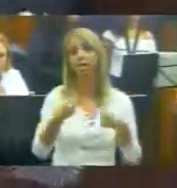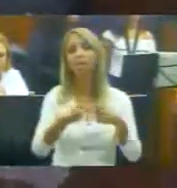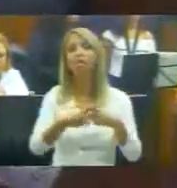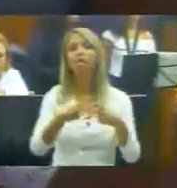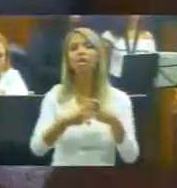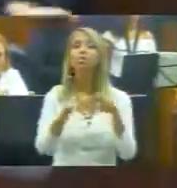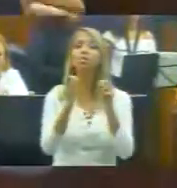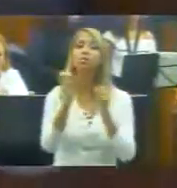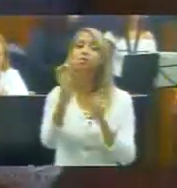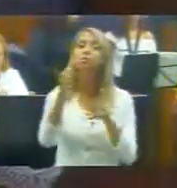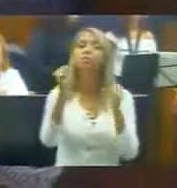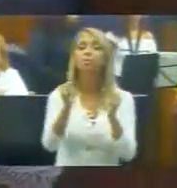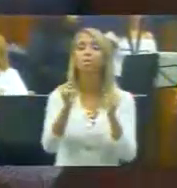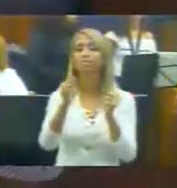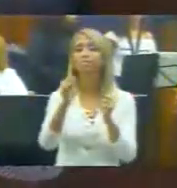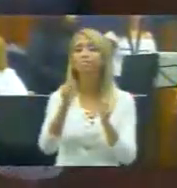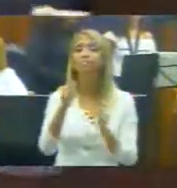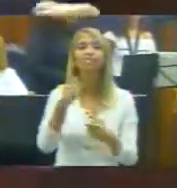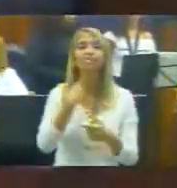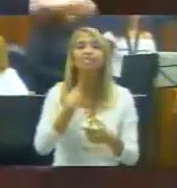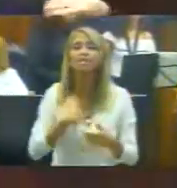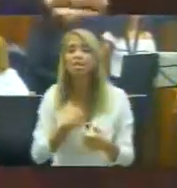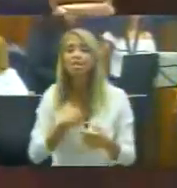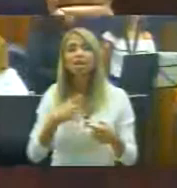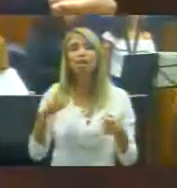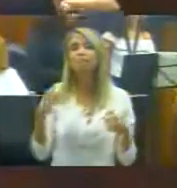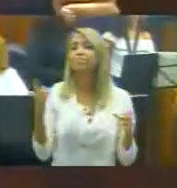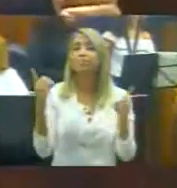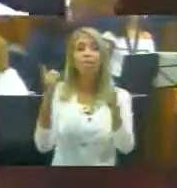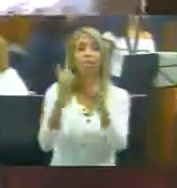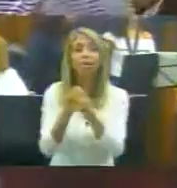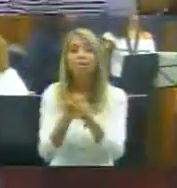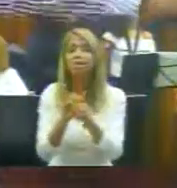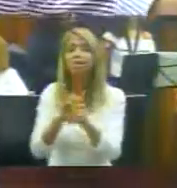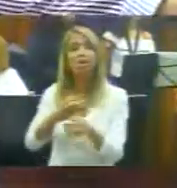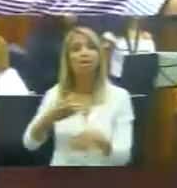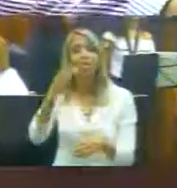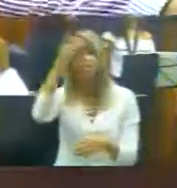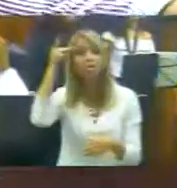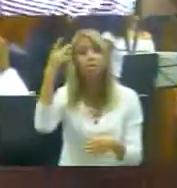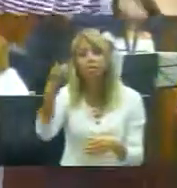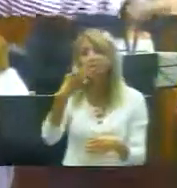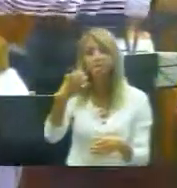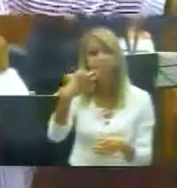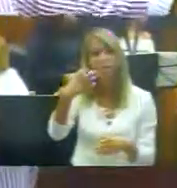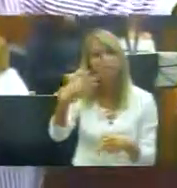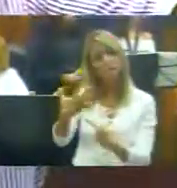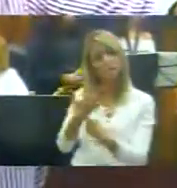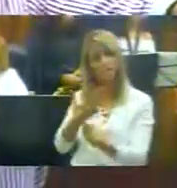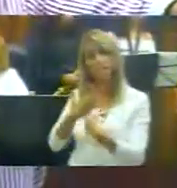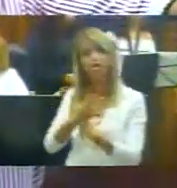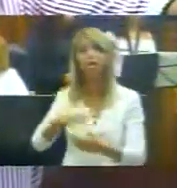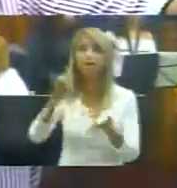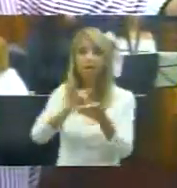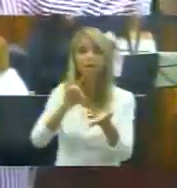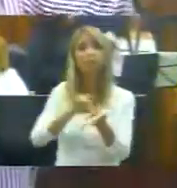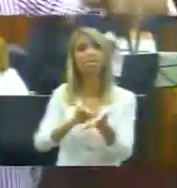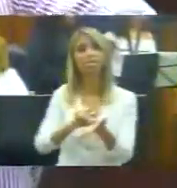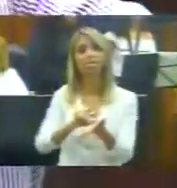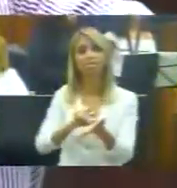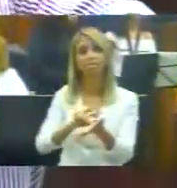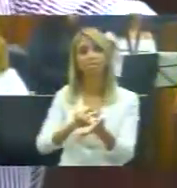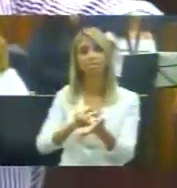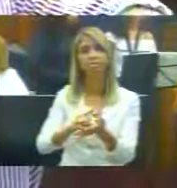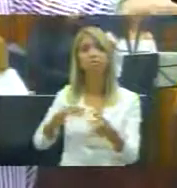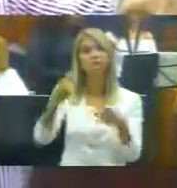podemos desejar um futuro e projetá-lo quando nós convivemos com pessoas que ficam lá naquela realidade que sabemos também ser dura. Para quem